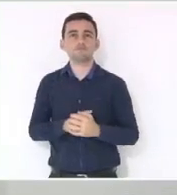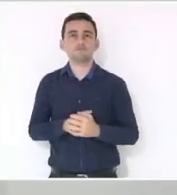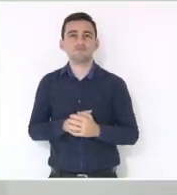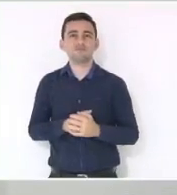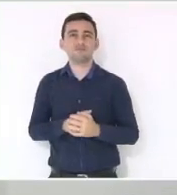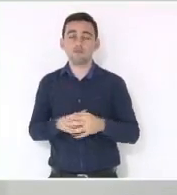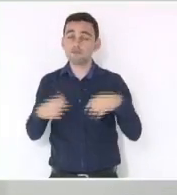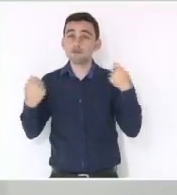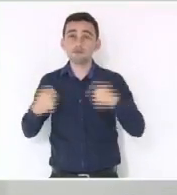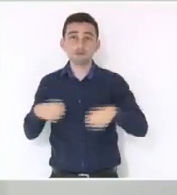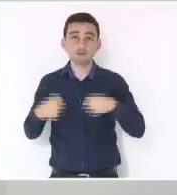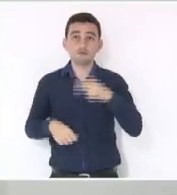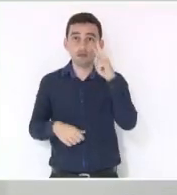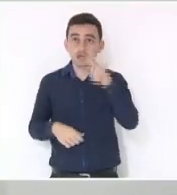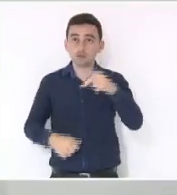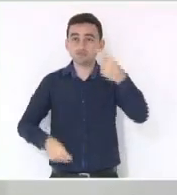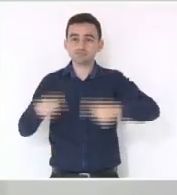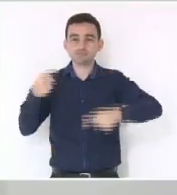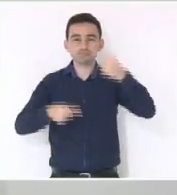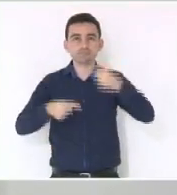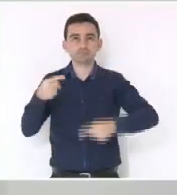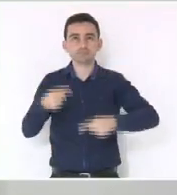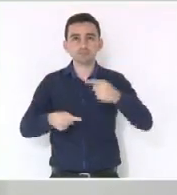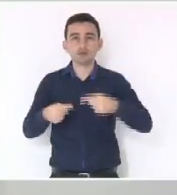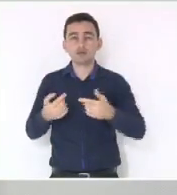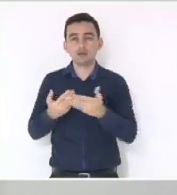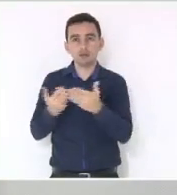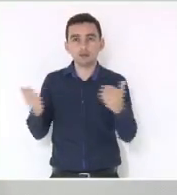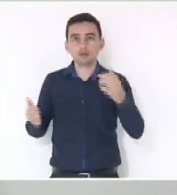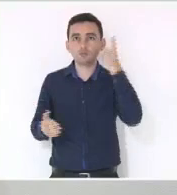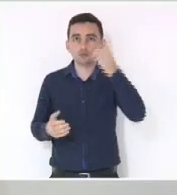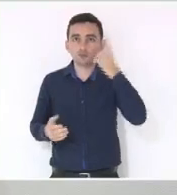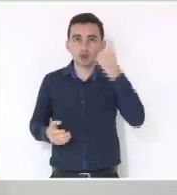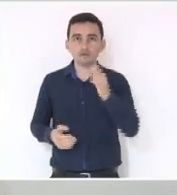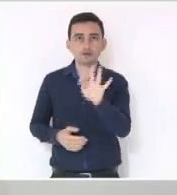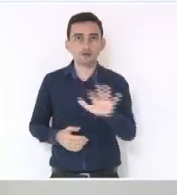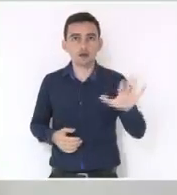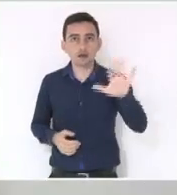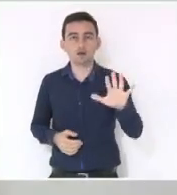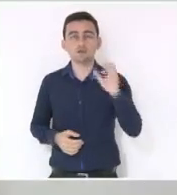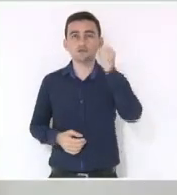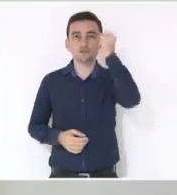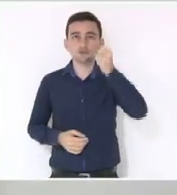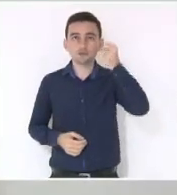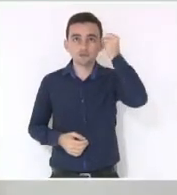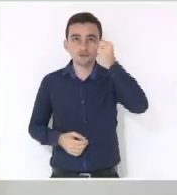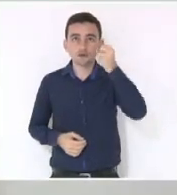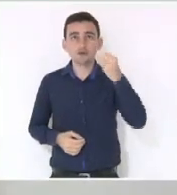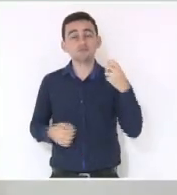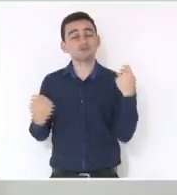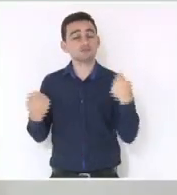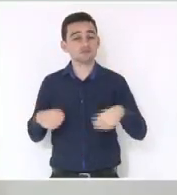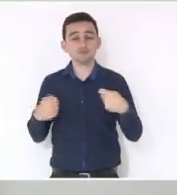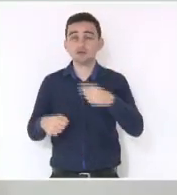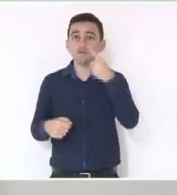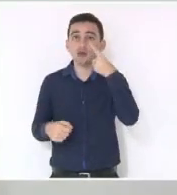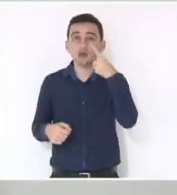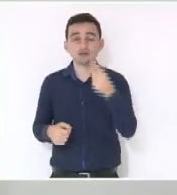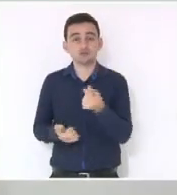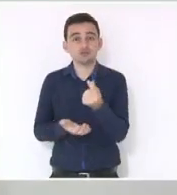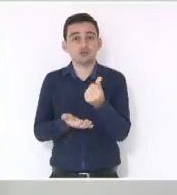ver essa briga dos nossos deputados federais, senadores, no sentido de buscar os